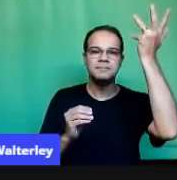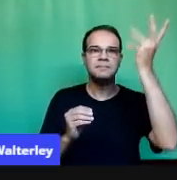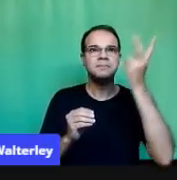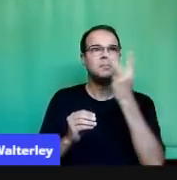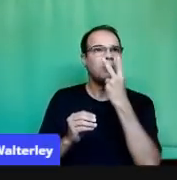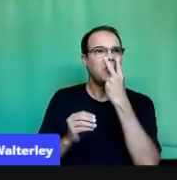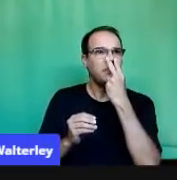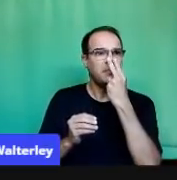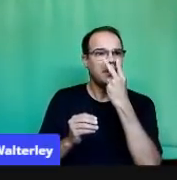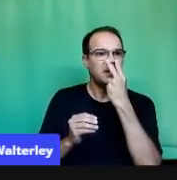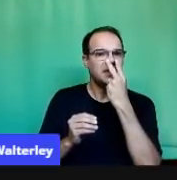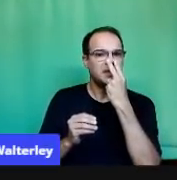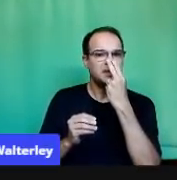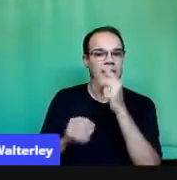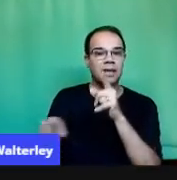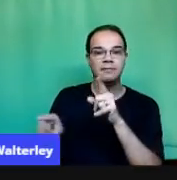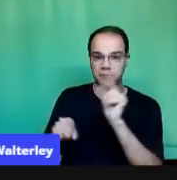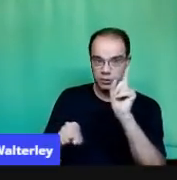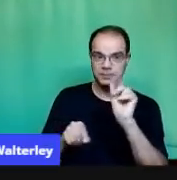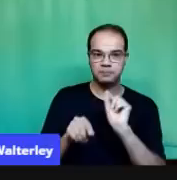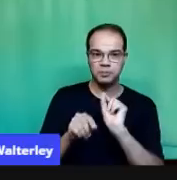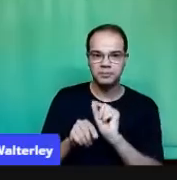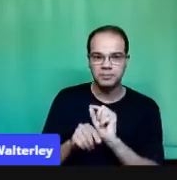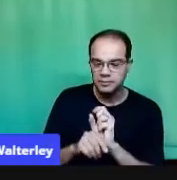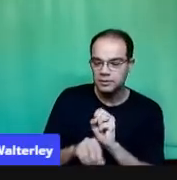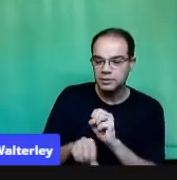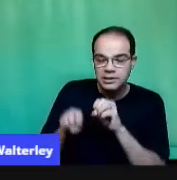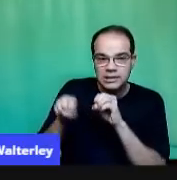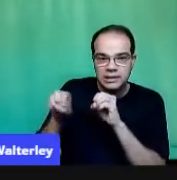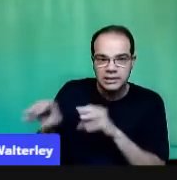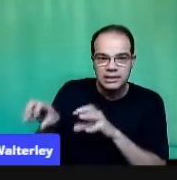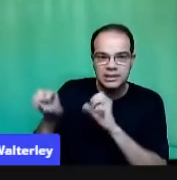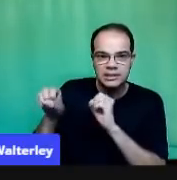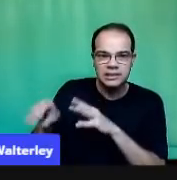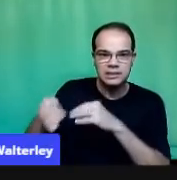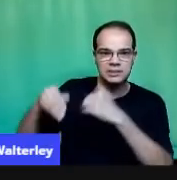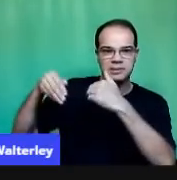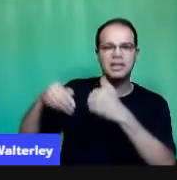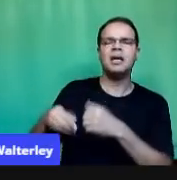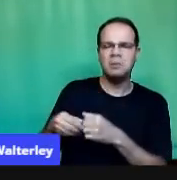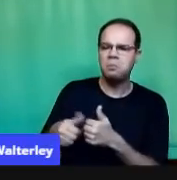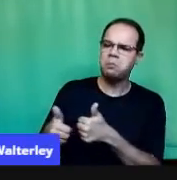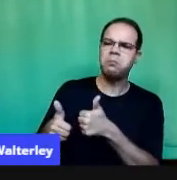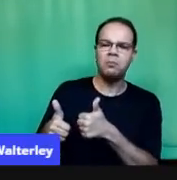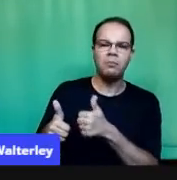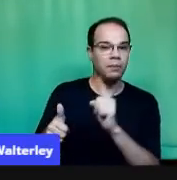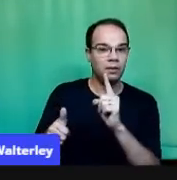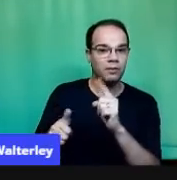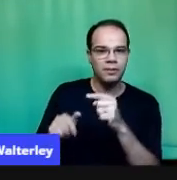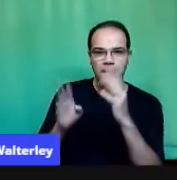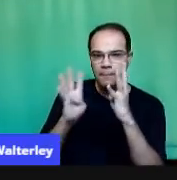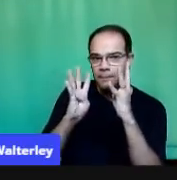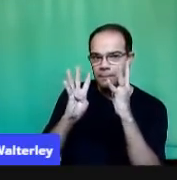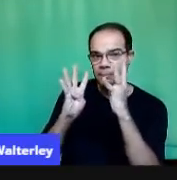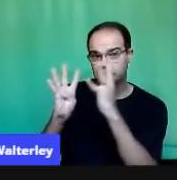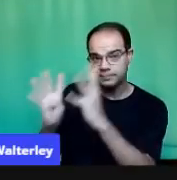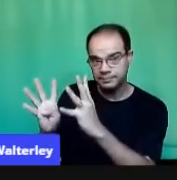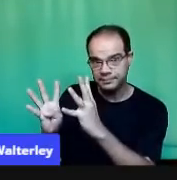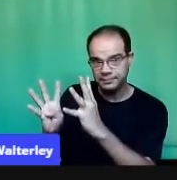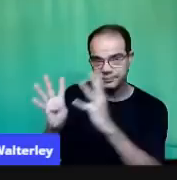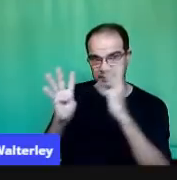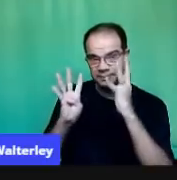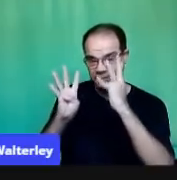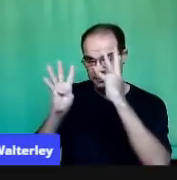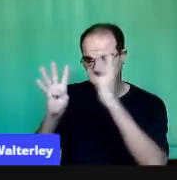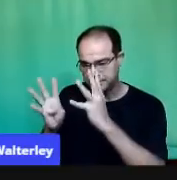eu preciso até procurar uma palavra. Ela acontece de uma forma ser acompanhada e é a partir dessa experiência